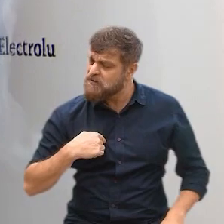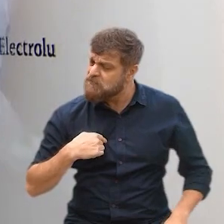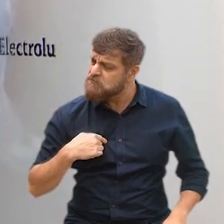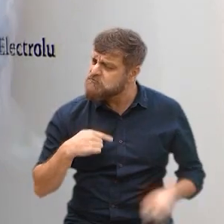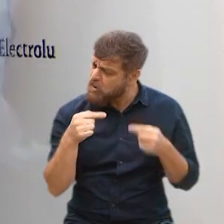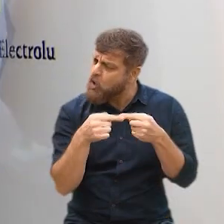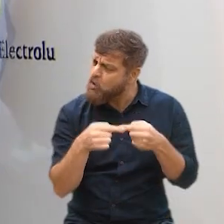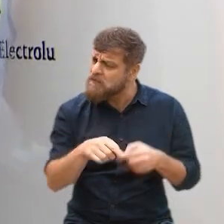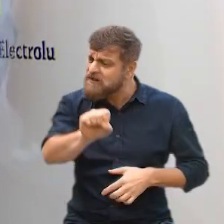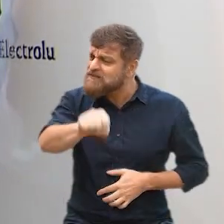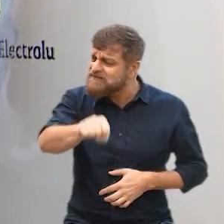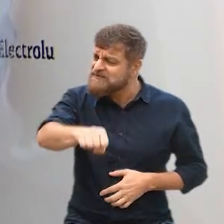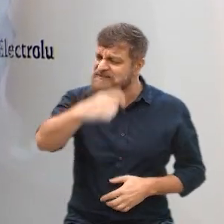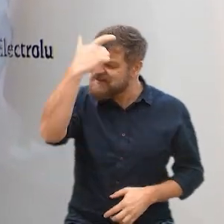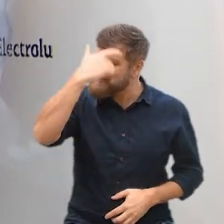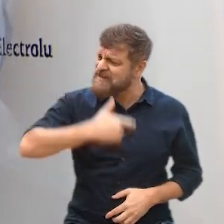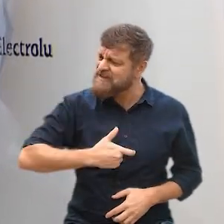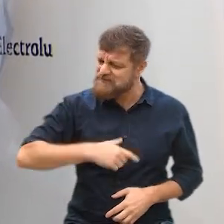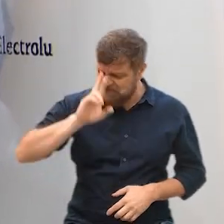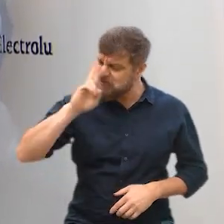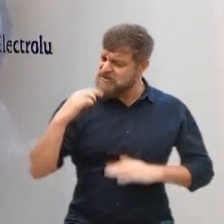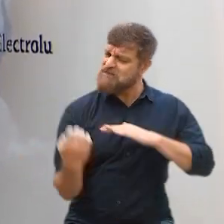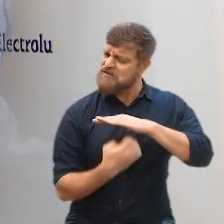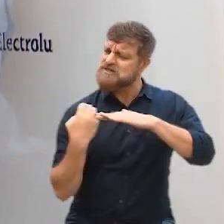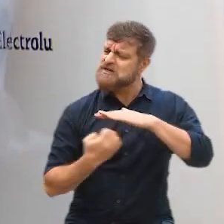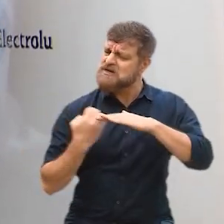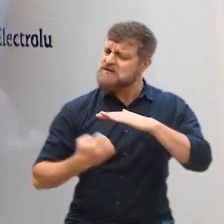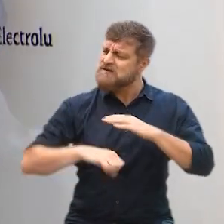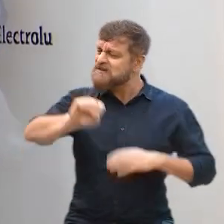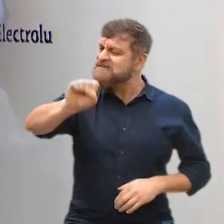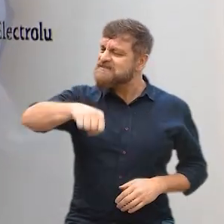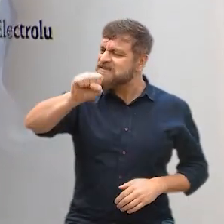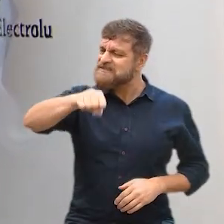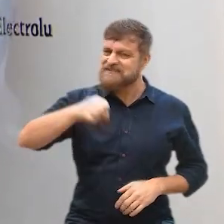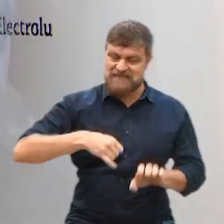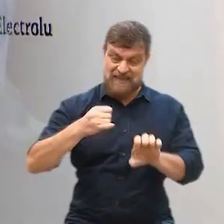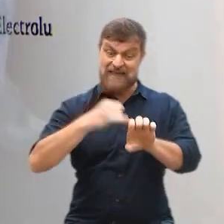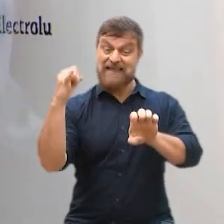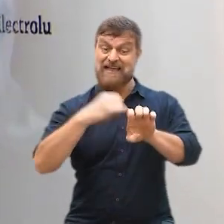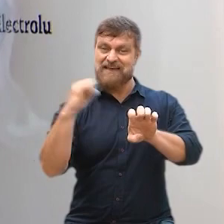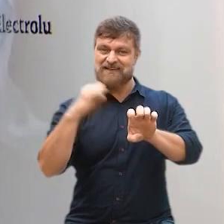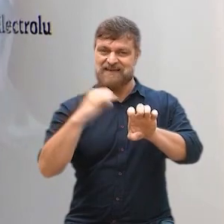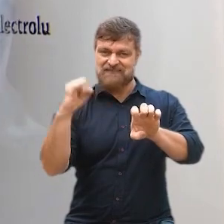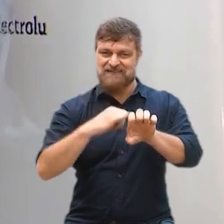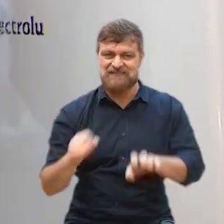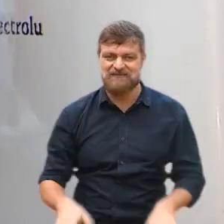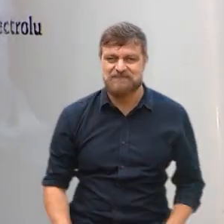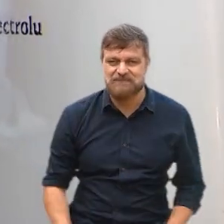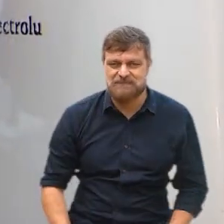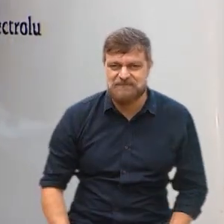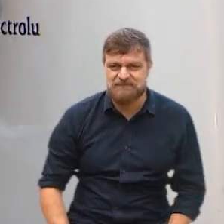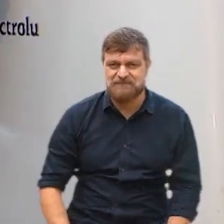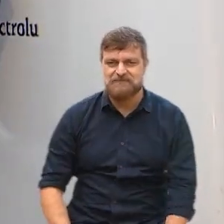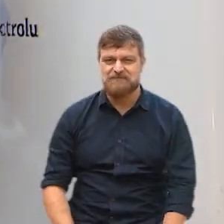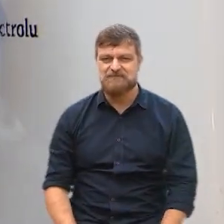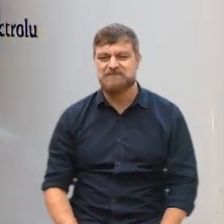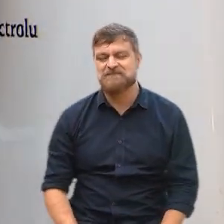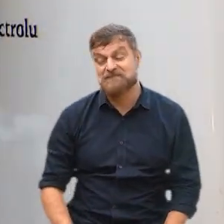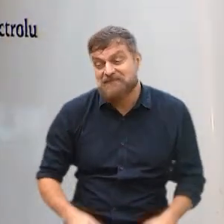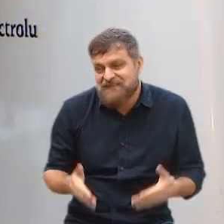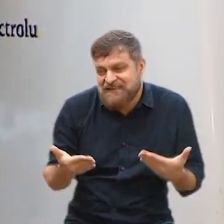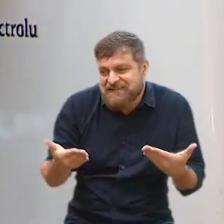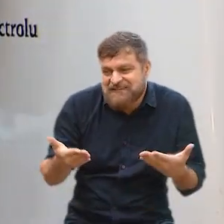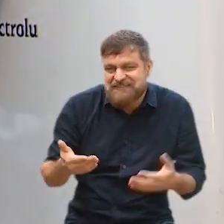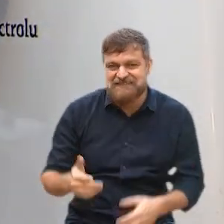que hoje a gente pode se considerar empresárias mesmo, sabe? Empreendedoras. Você chegou a formalizar a sua empresa? Sim,